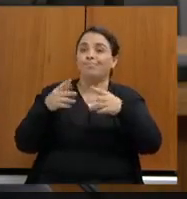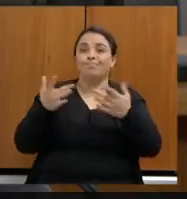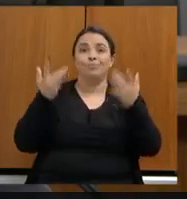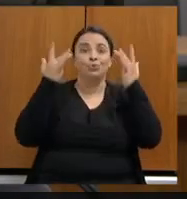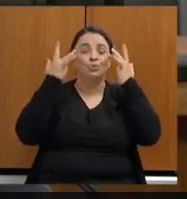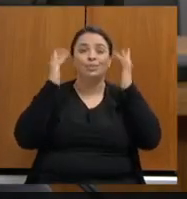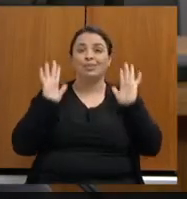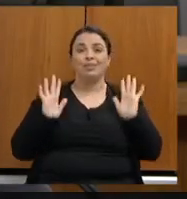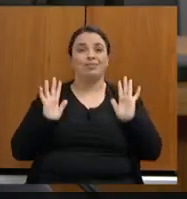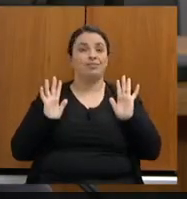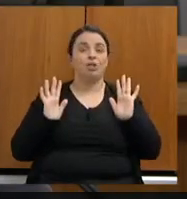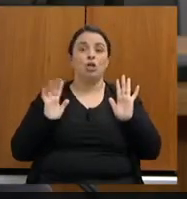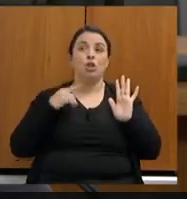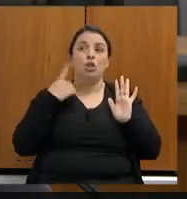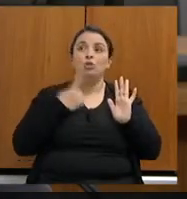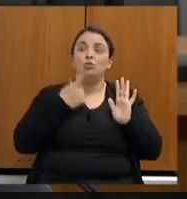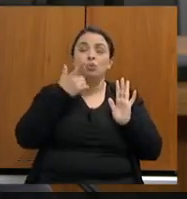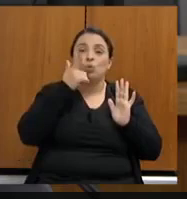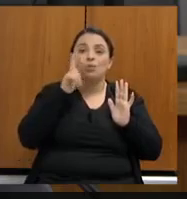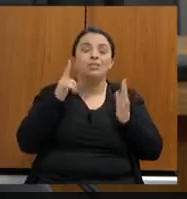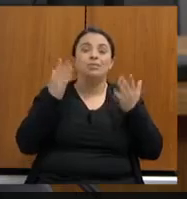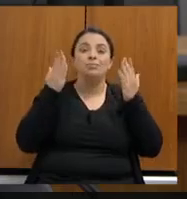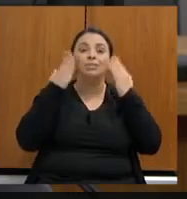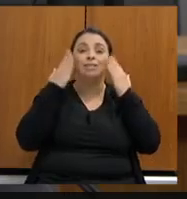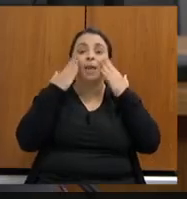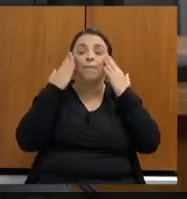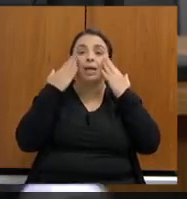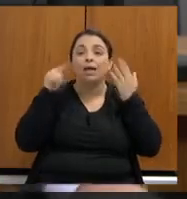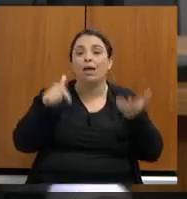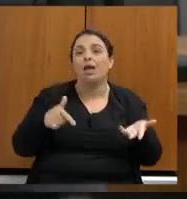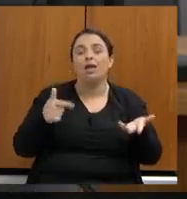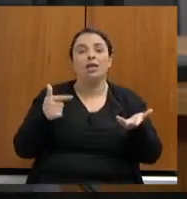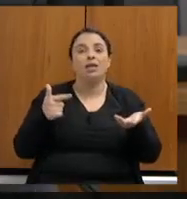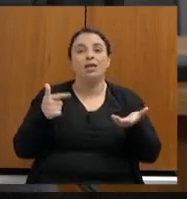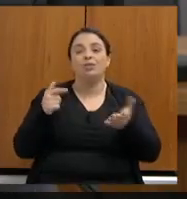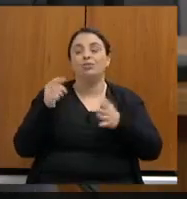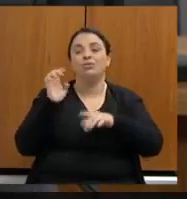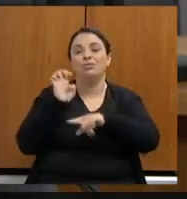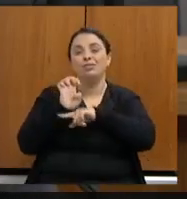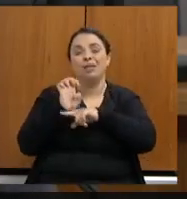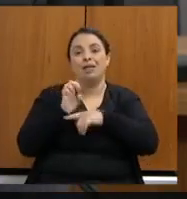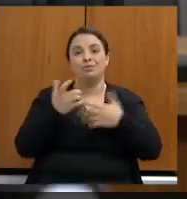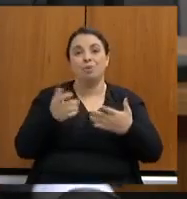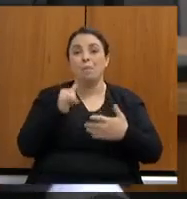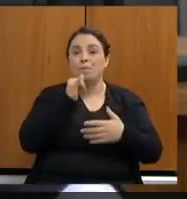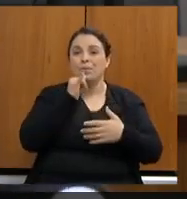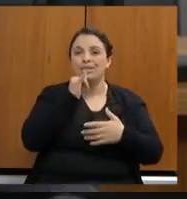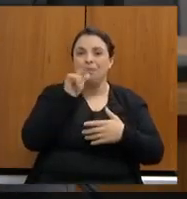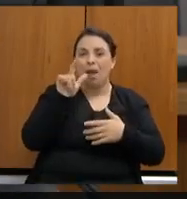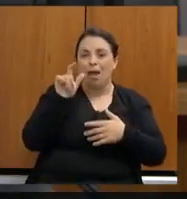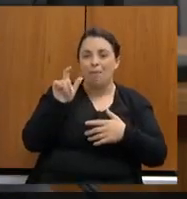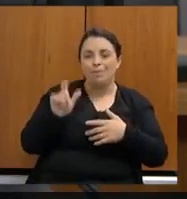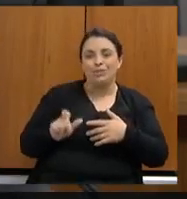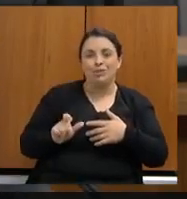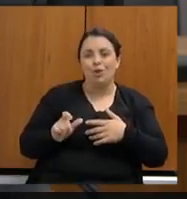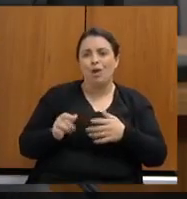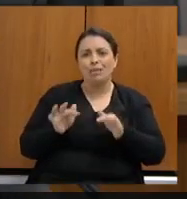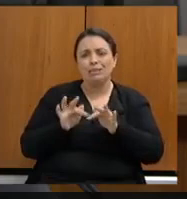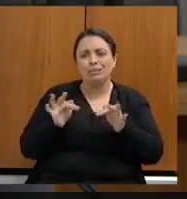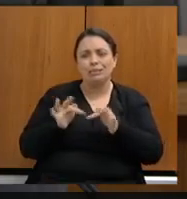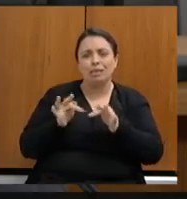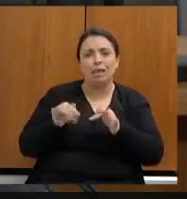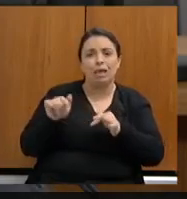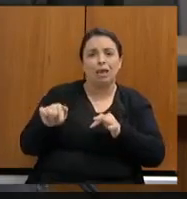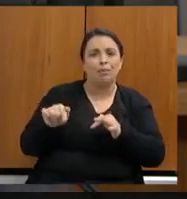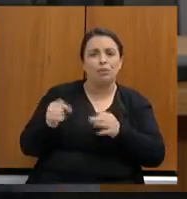manter no estado que é o tratamento dos aviõezinhos que se torna usuários também